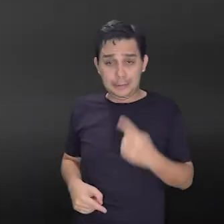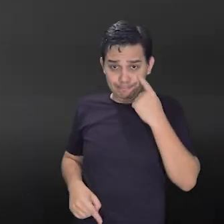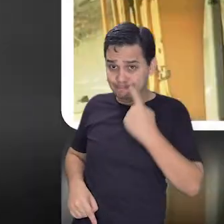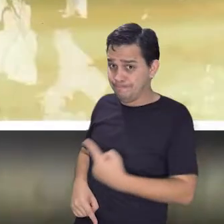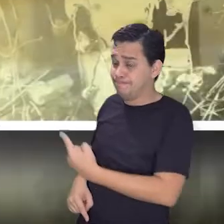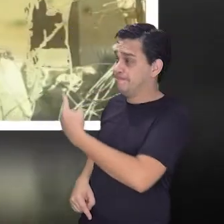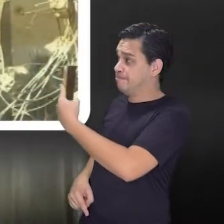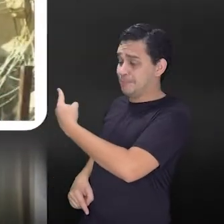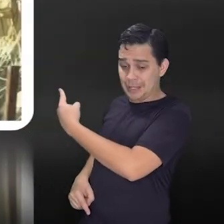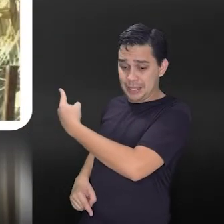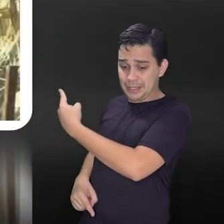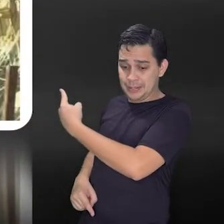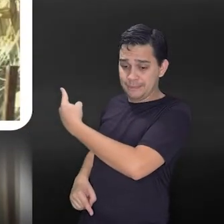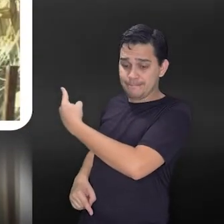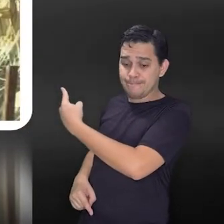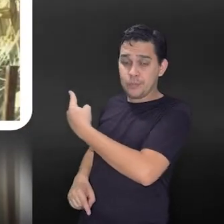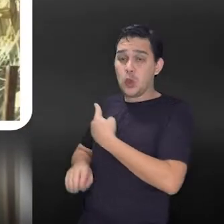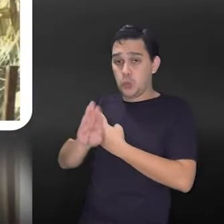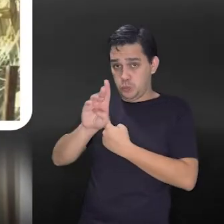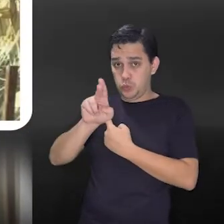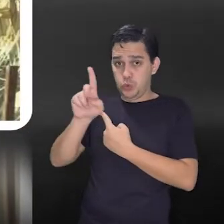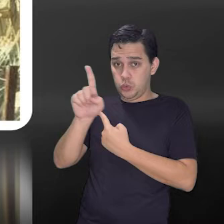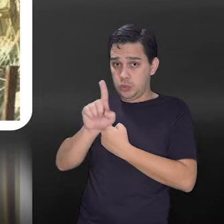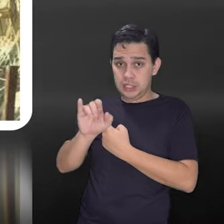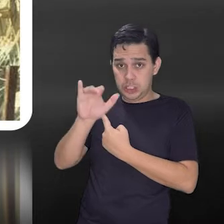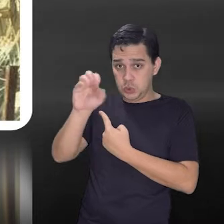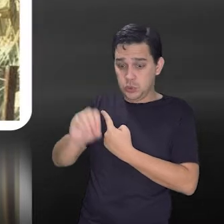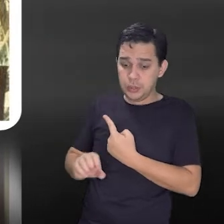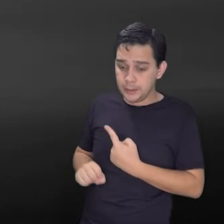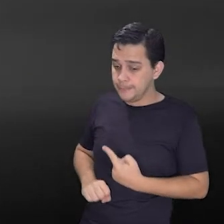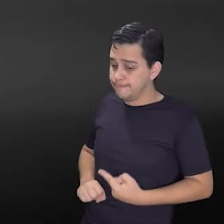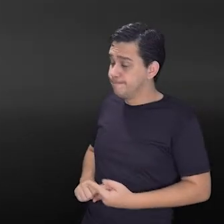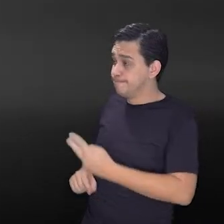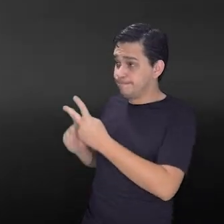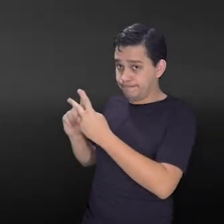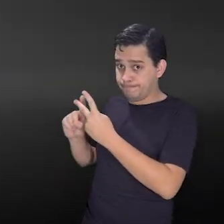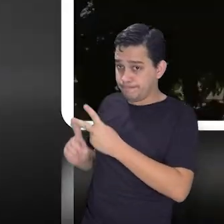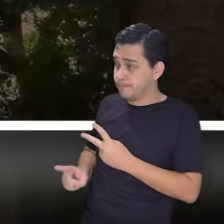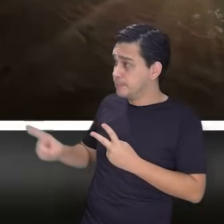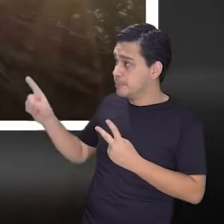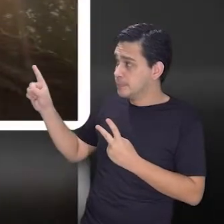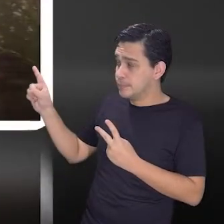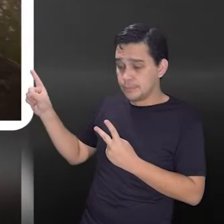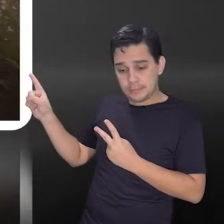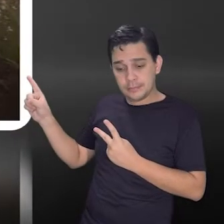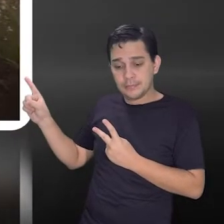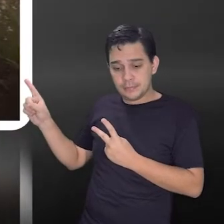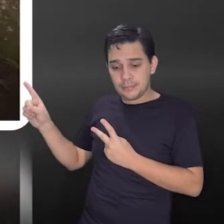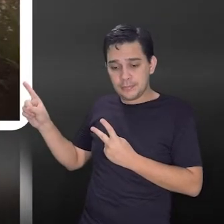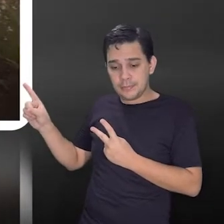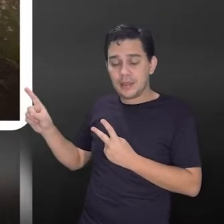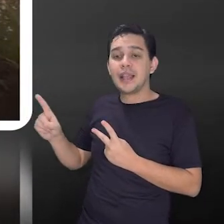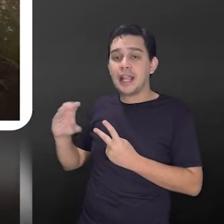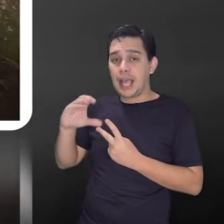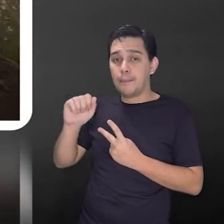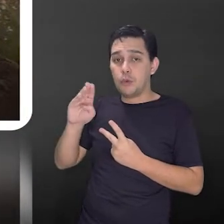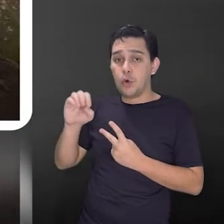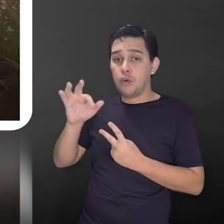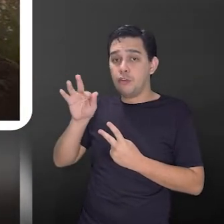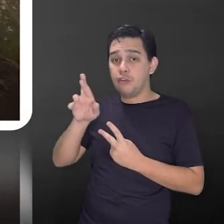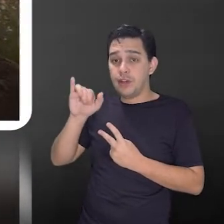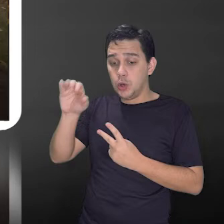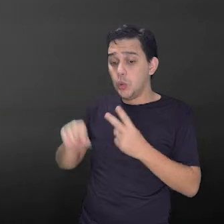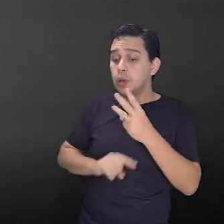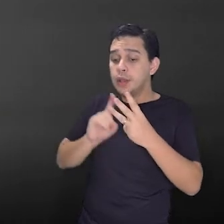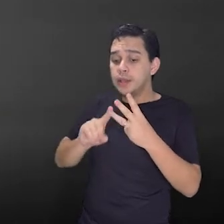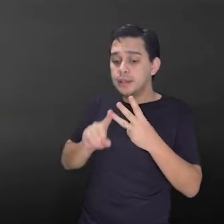natureza. Essas outras 3 ações pendentes se relacionam a invasões do Parque Municipal do Mico-Leão Dourado, em Cabo